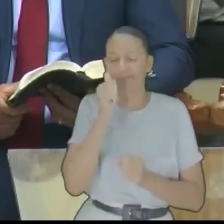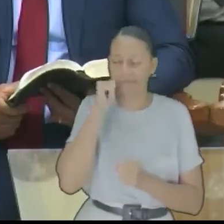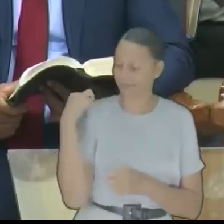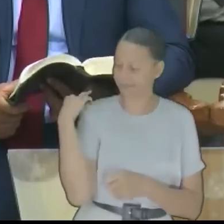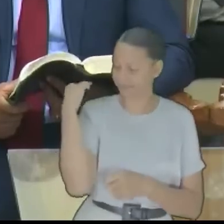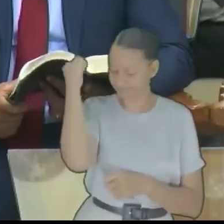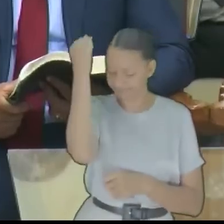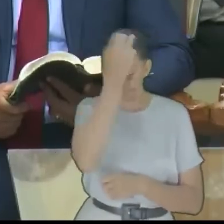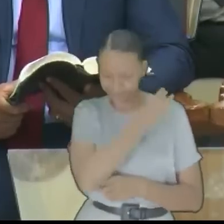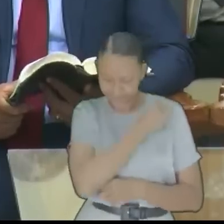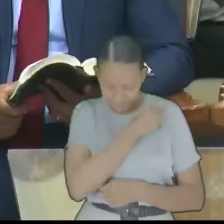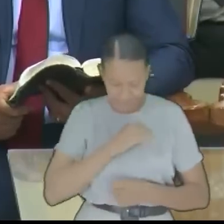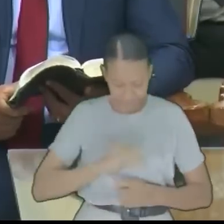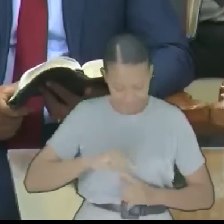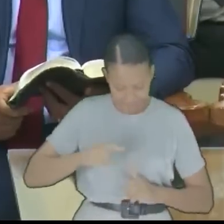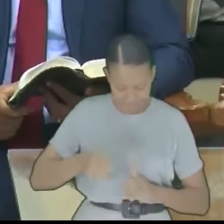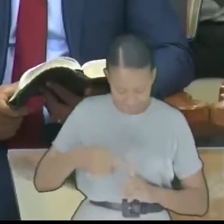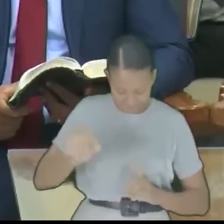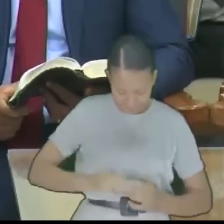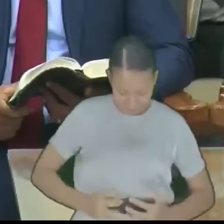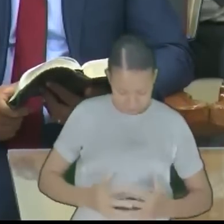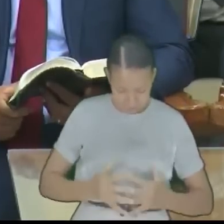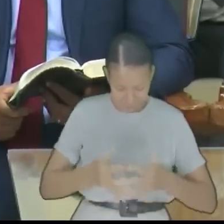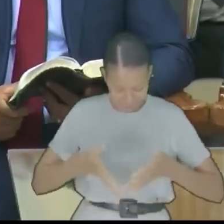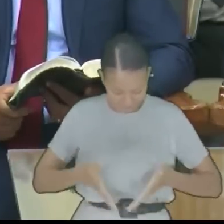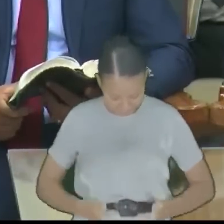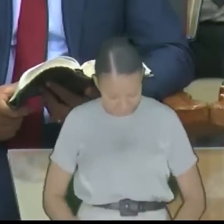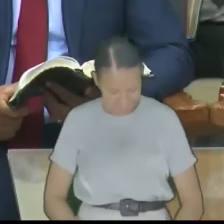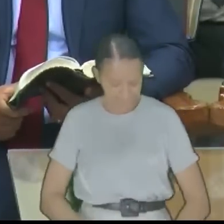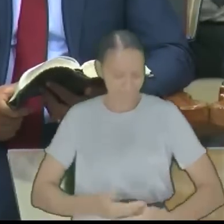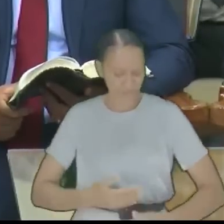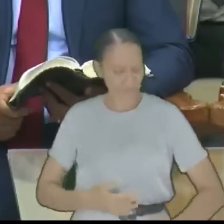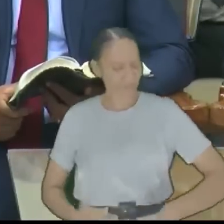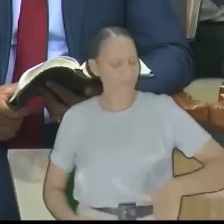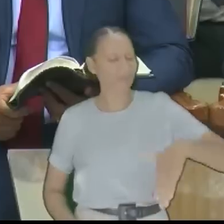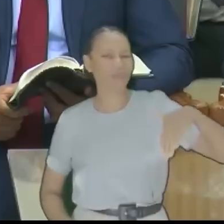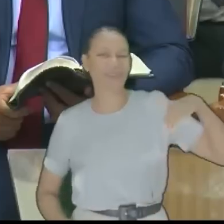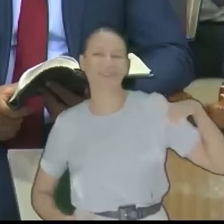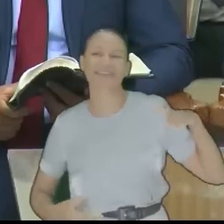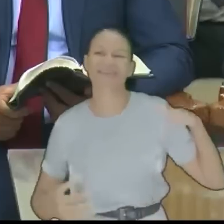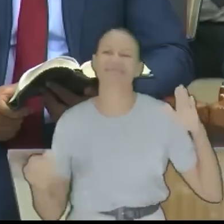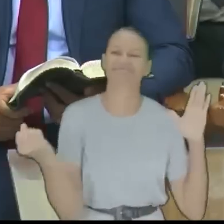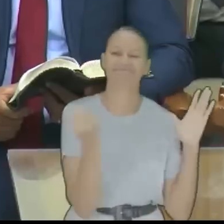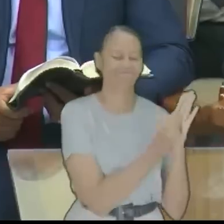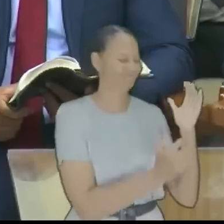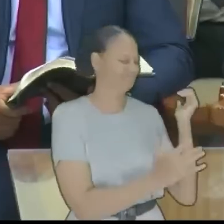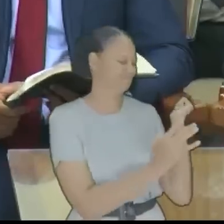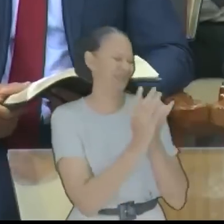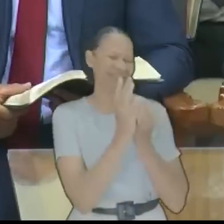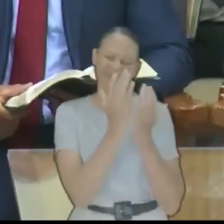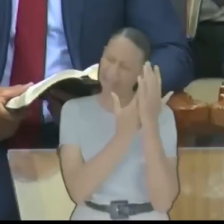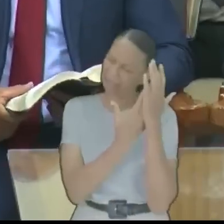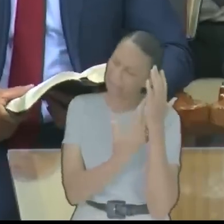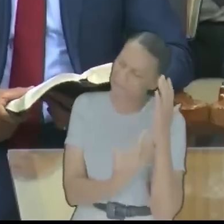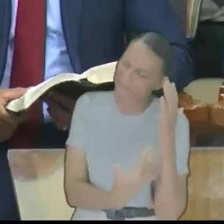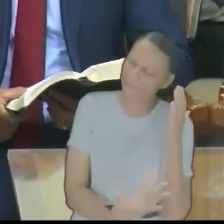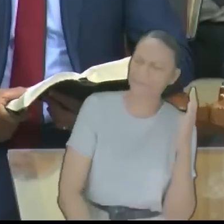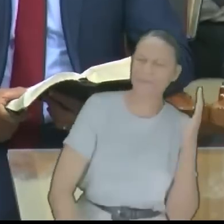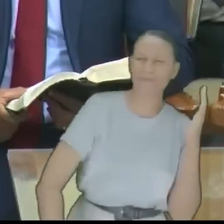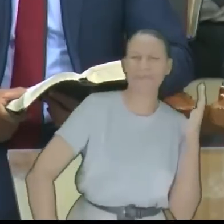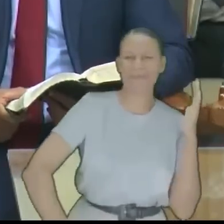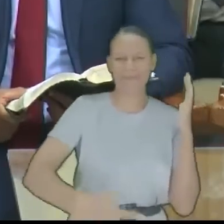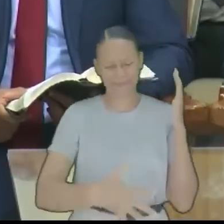primeira ocasião que ele veio foi para morrer numa cruz, foi para derramar o seu sangue, foi